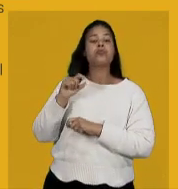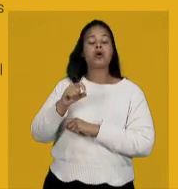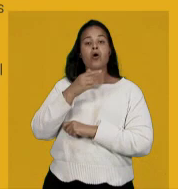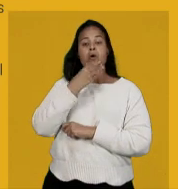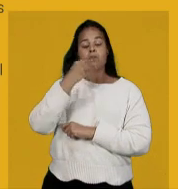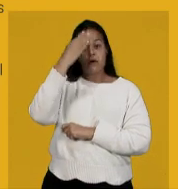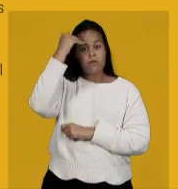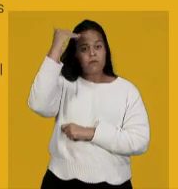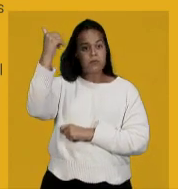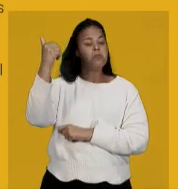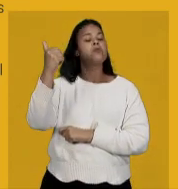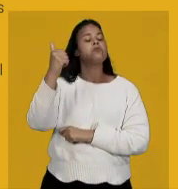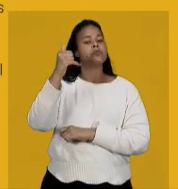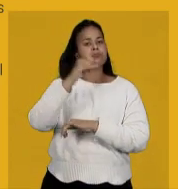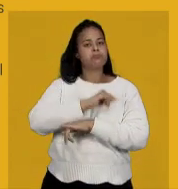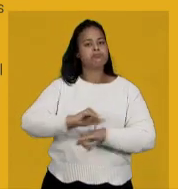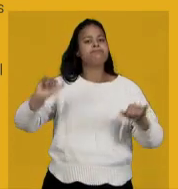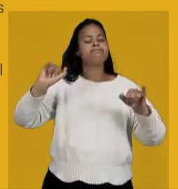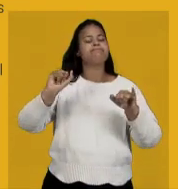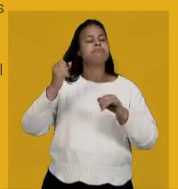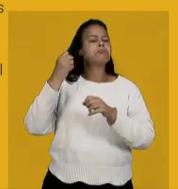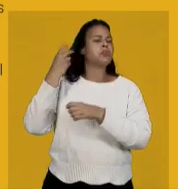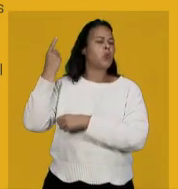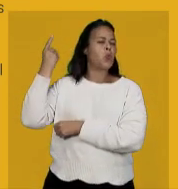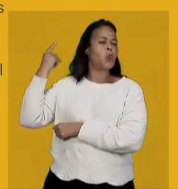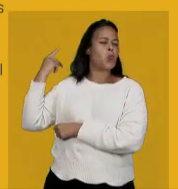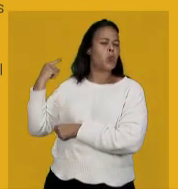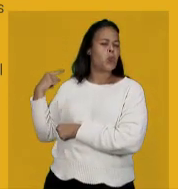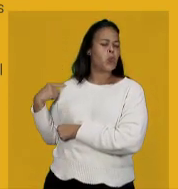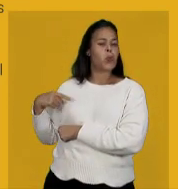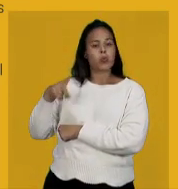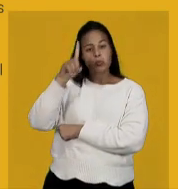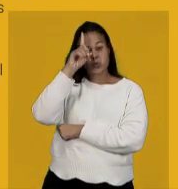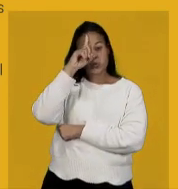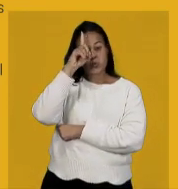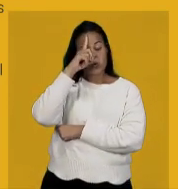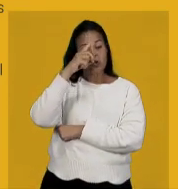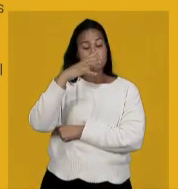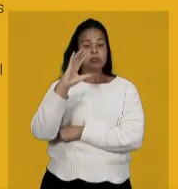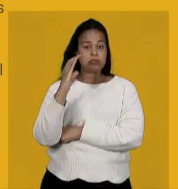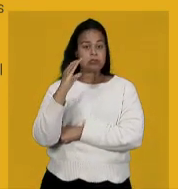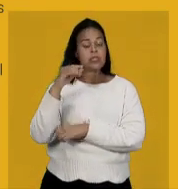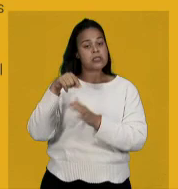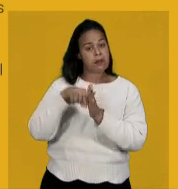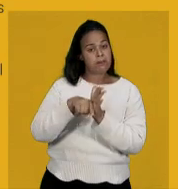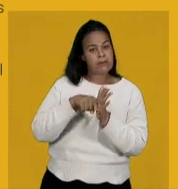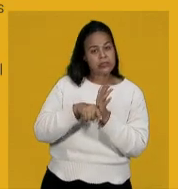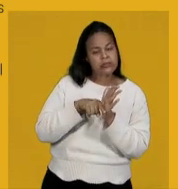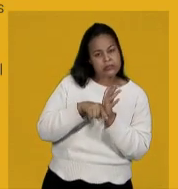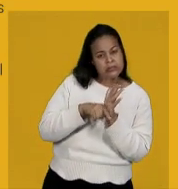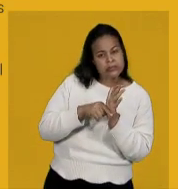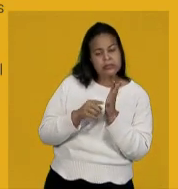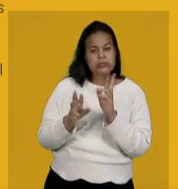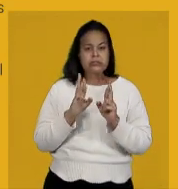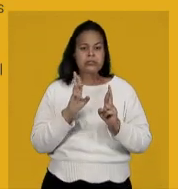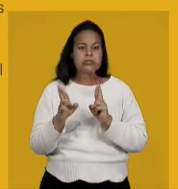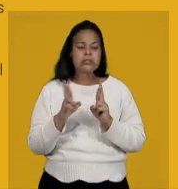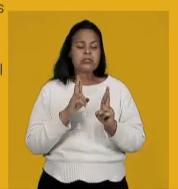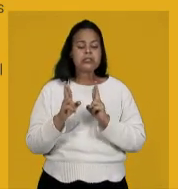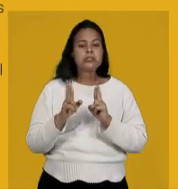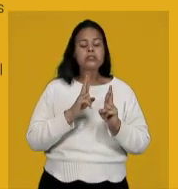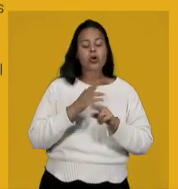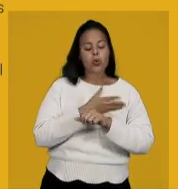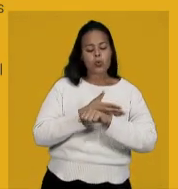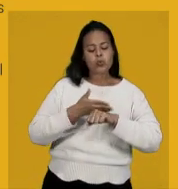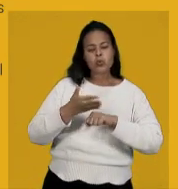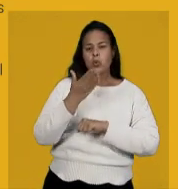mais de 2.400 anos. E cada vez mais a ciência comprova a relação estreita entre o hábito de alimentar